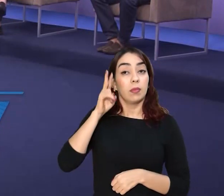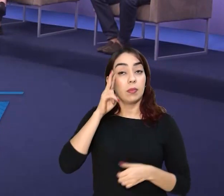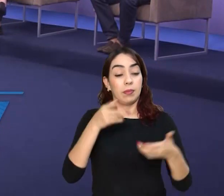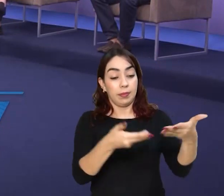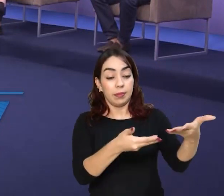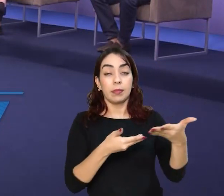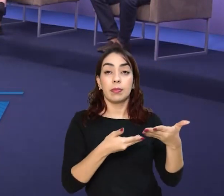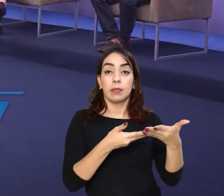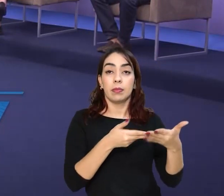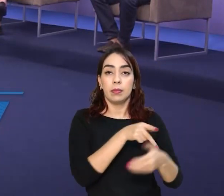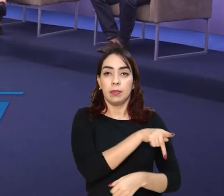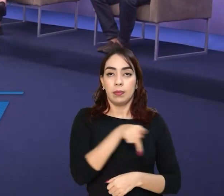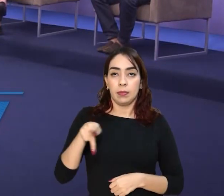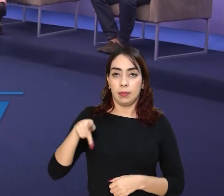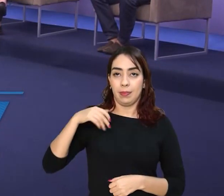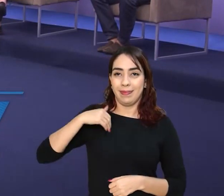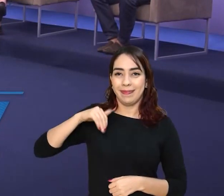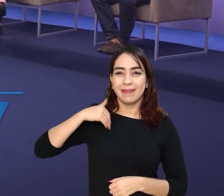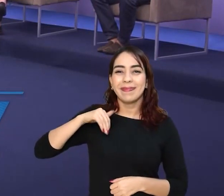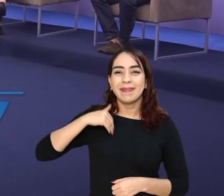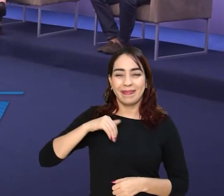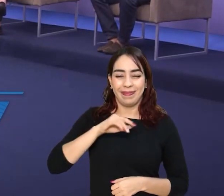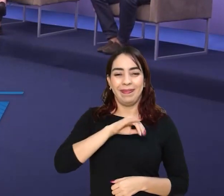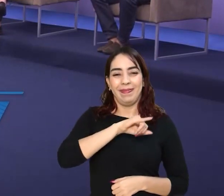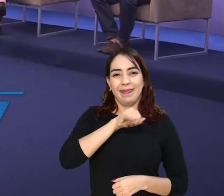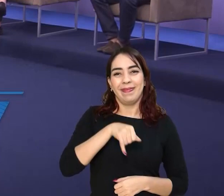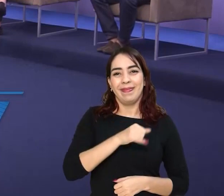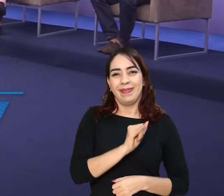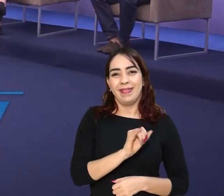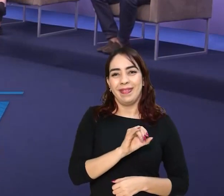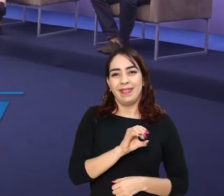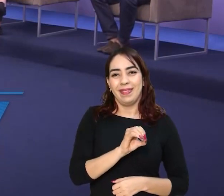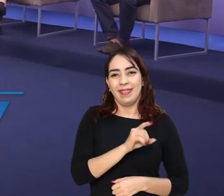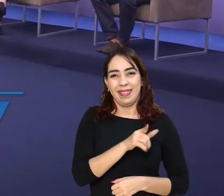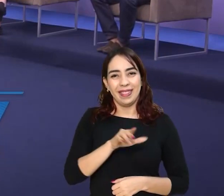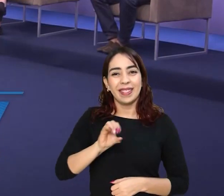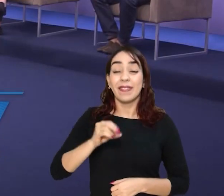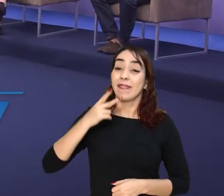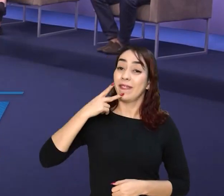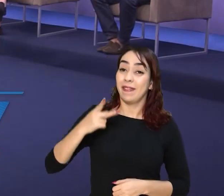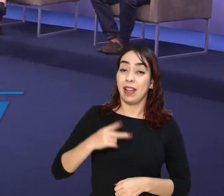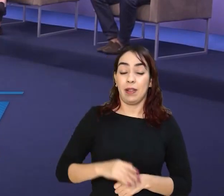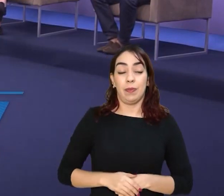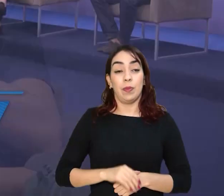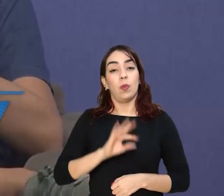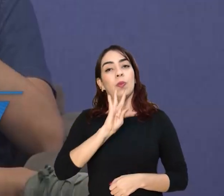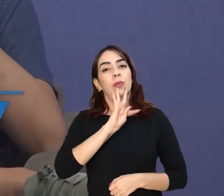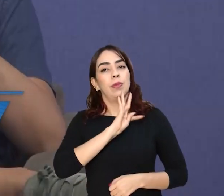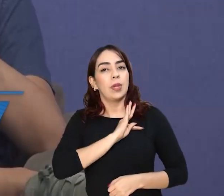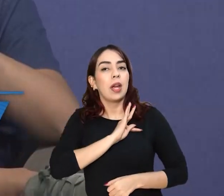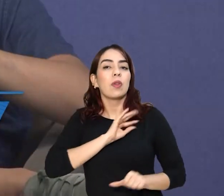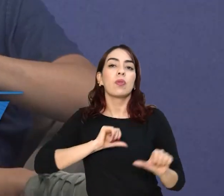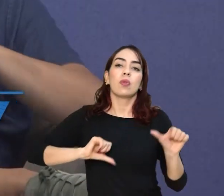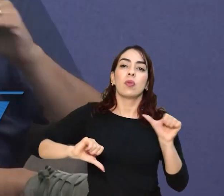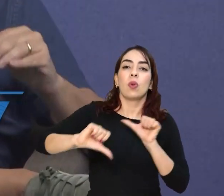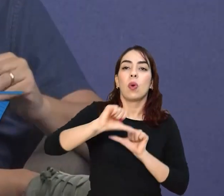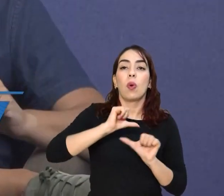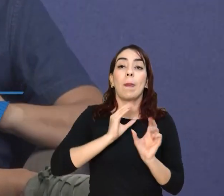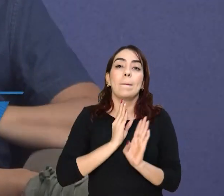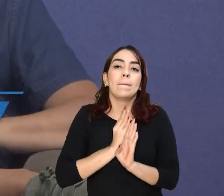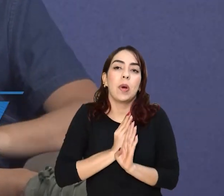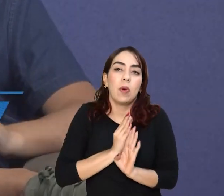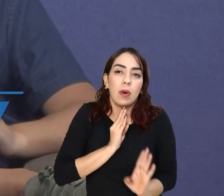programa, presidente do Ceará. No dia da demissão do Mourinho. E ele disse, troquei o técnico por causa disso. Nosso time é